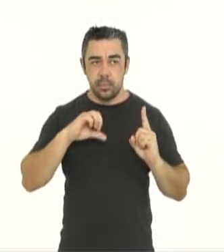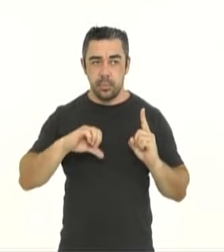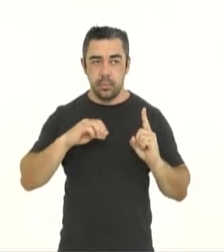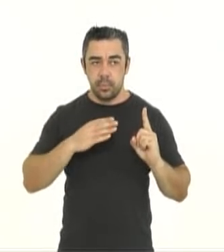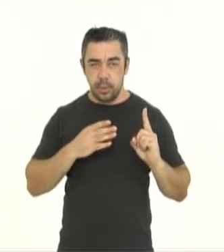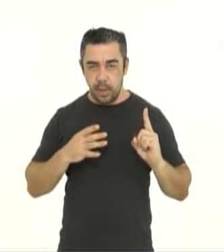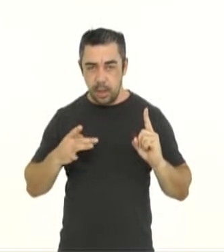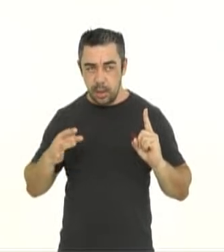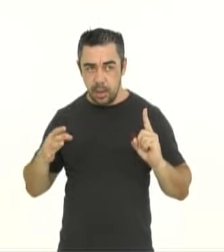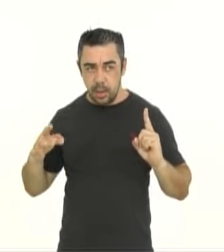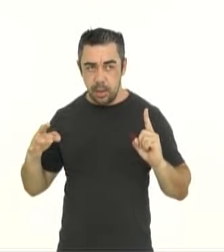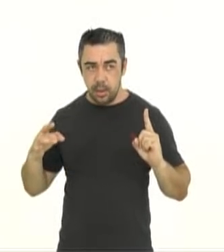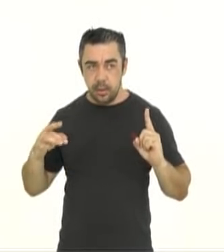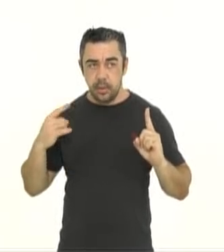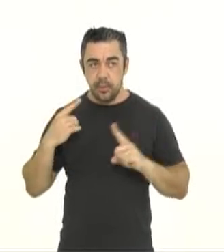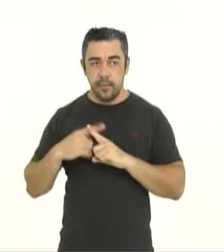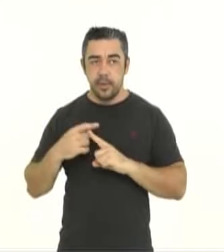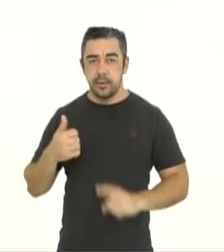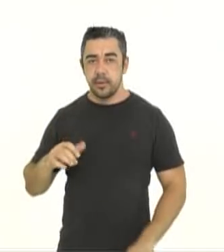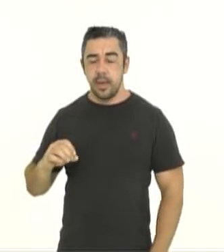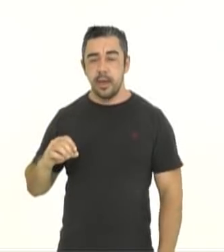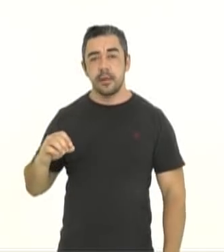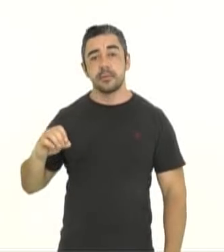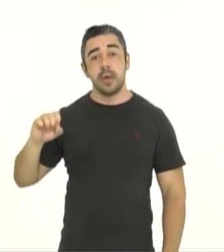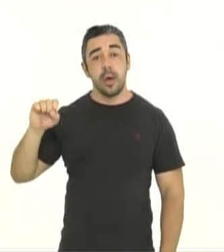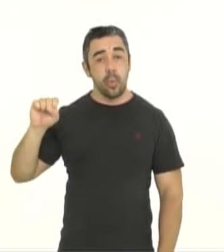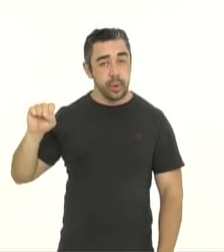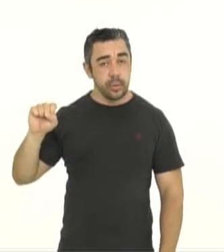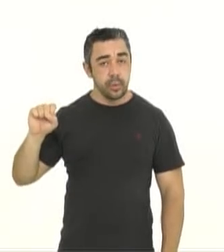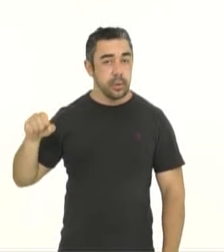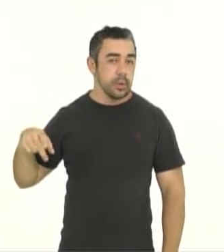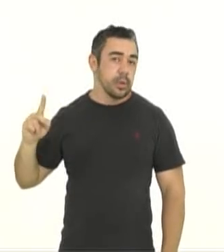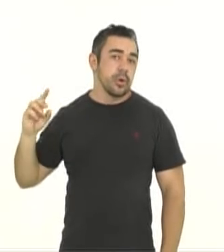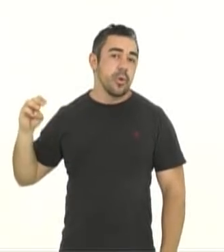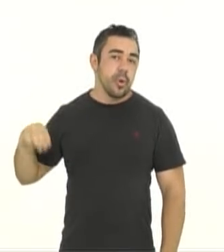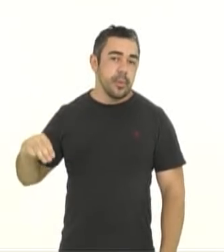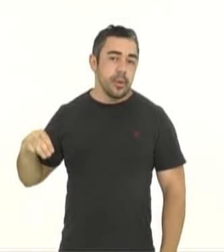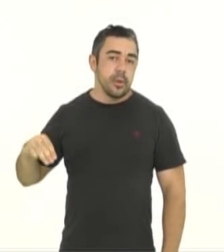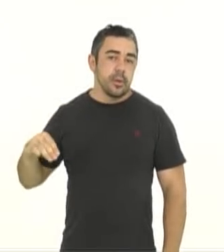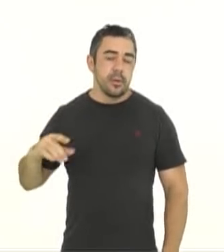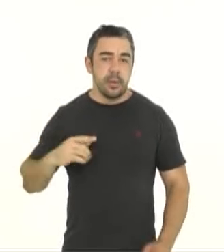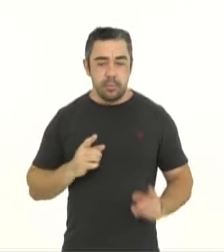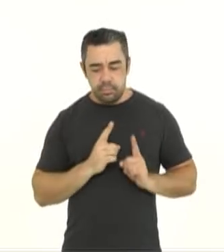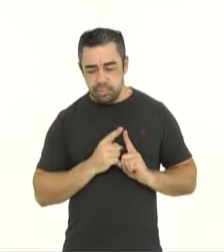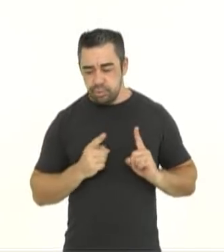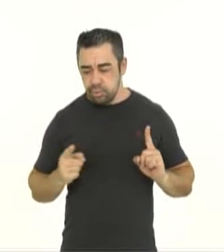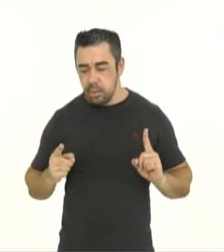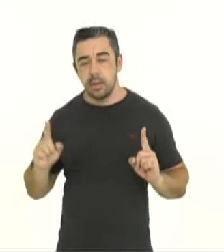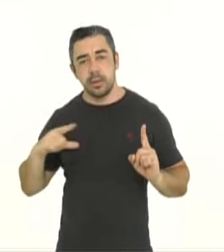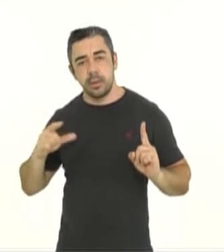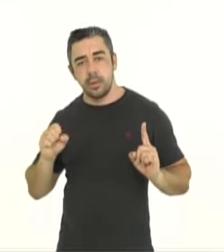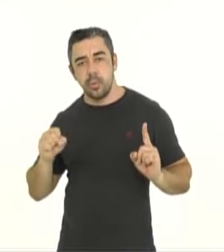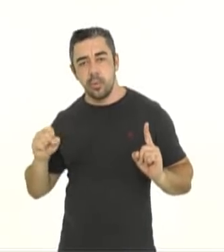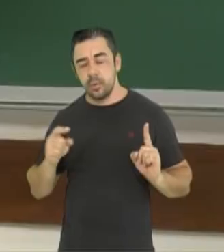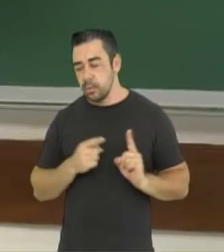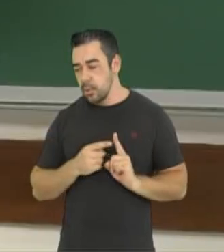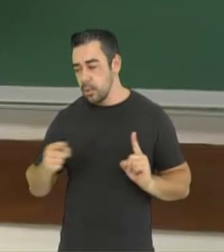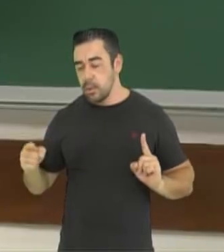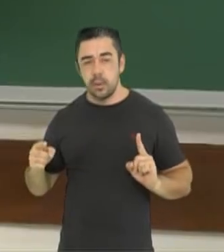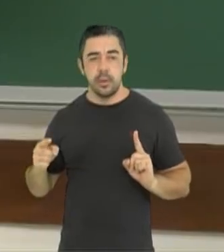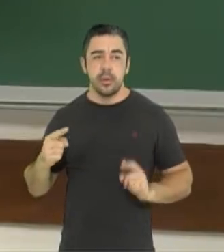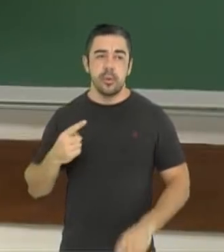1,4959, todo o resto do número, vezes 10 na 8. Ou seja, eu tenho 8 casas para trás aqui e posso